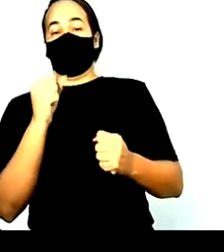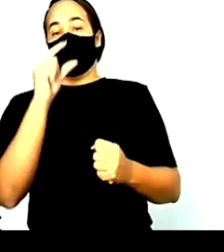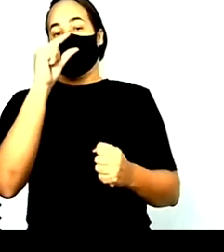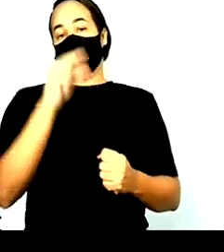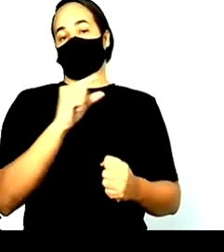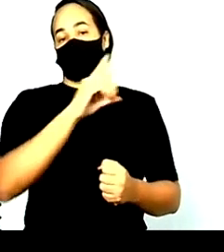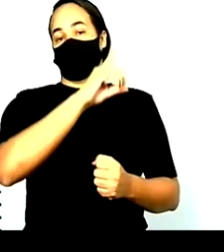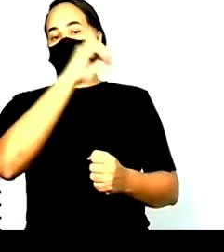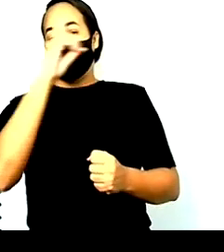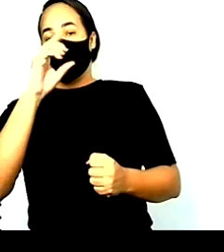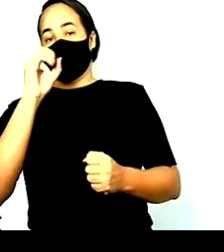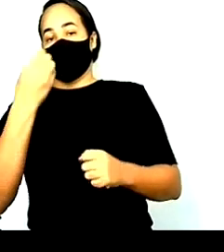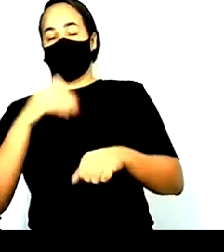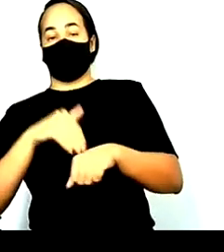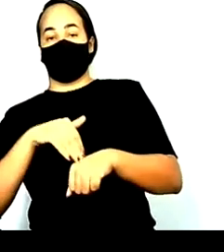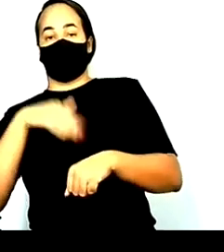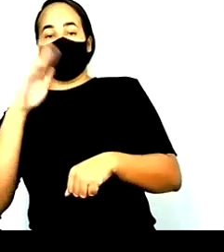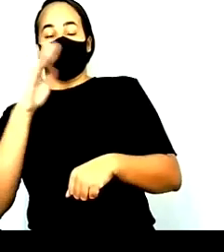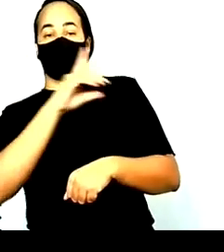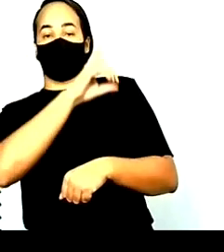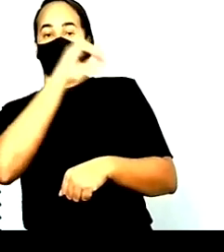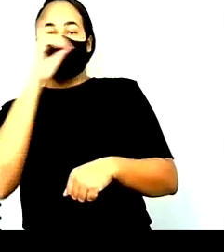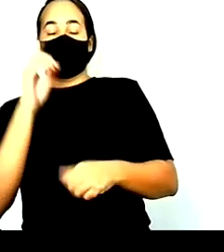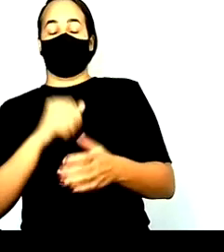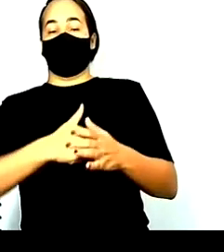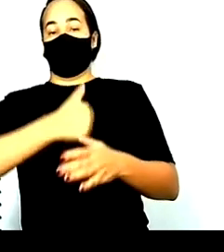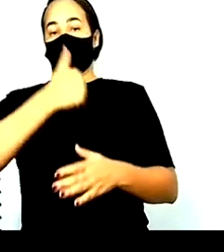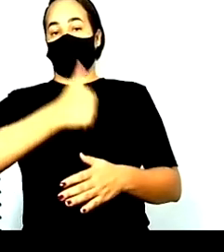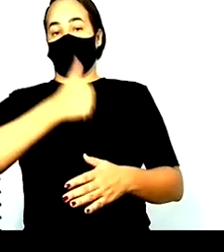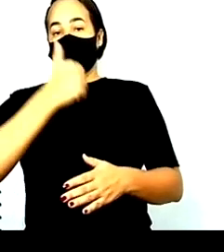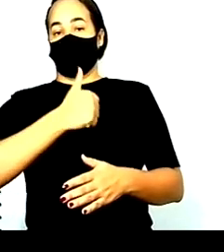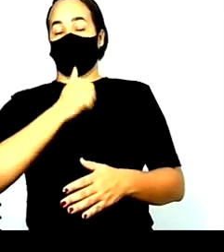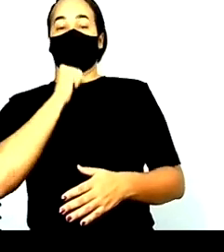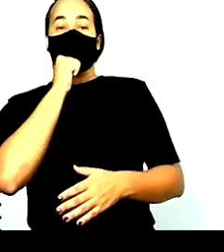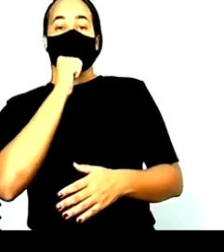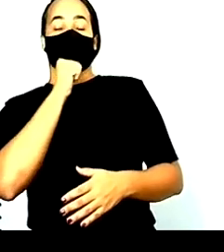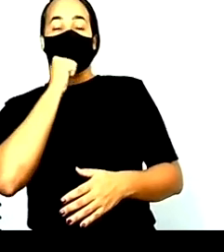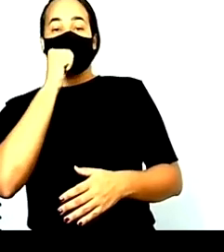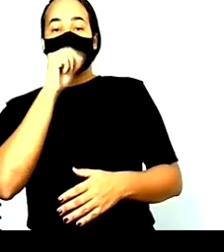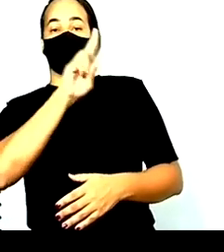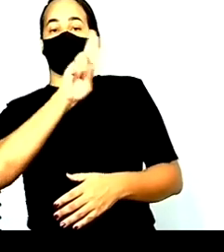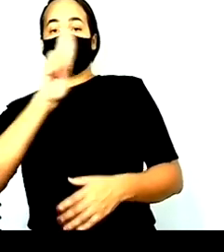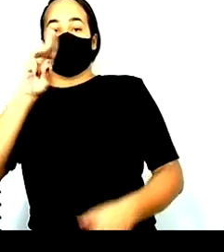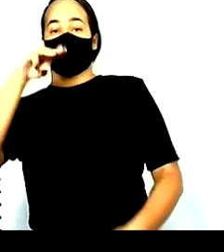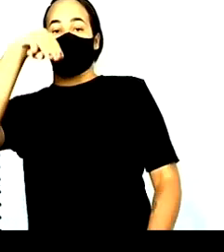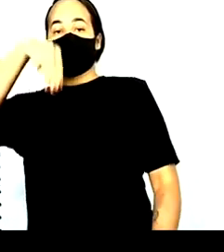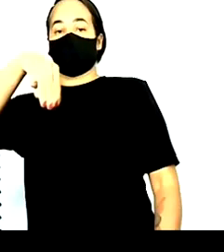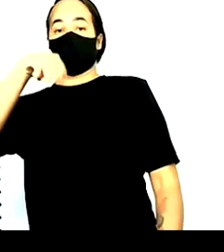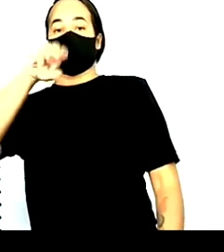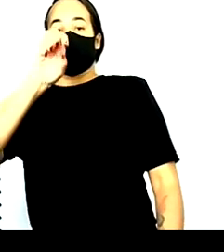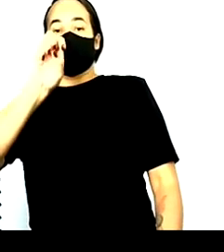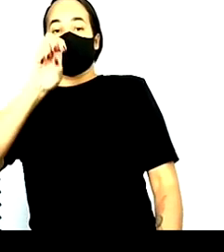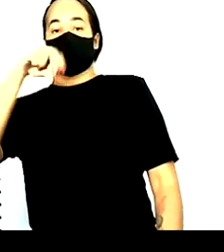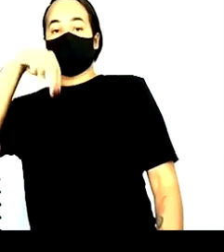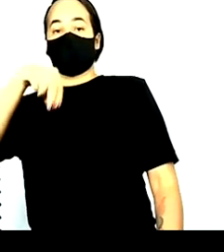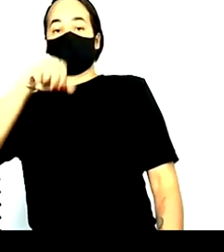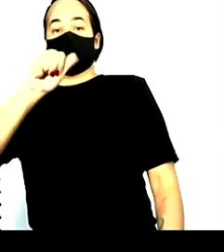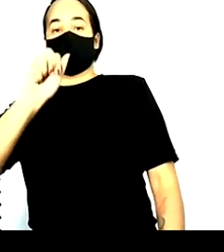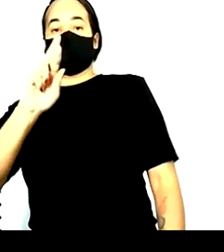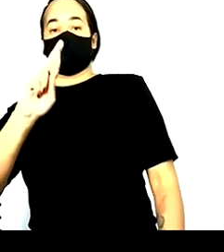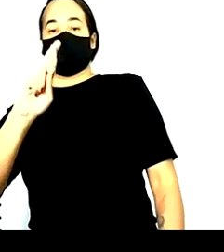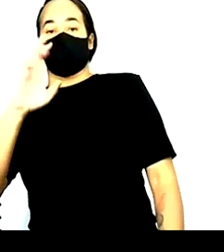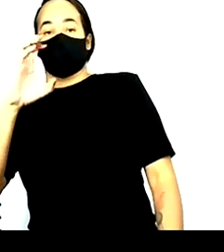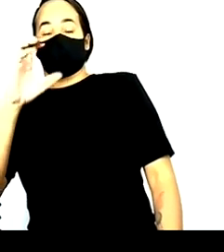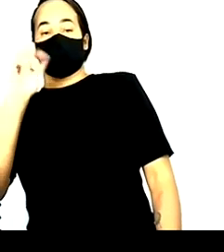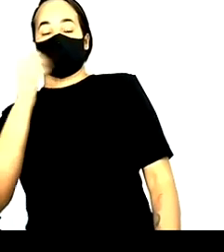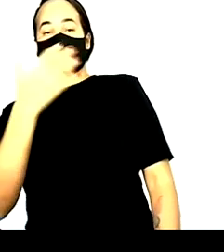longo. A primeira menstruação, só uma curiosidade, ela é chamada de menarca e na maioria das vezes ocorre entre os